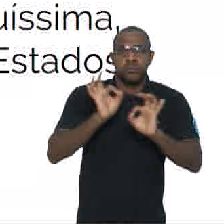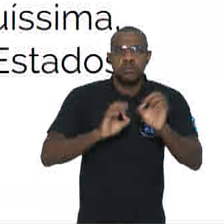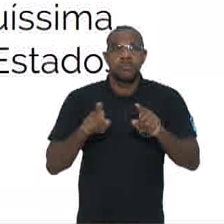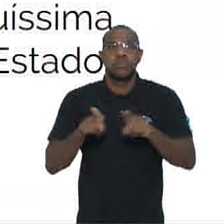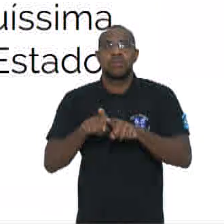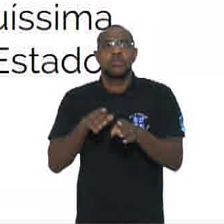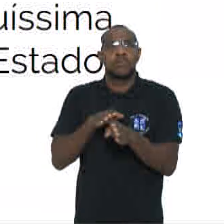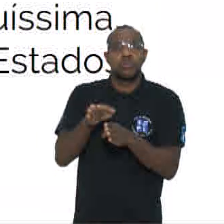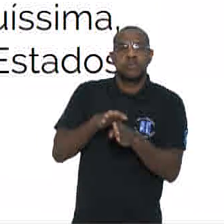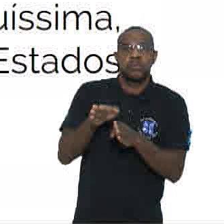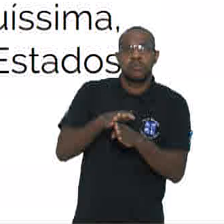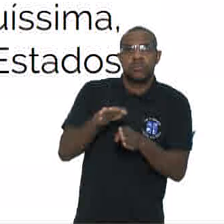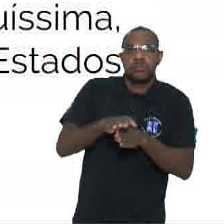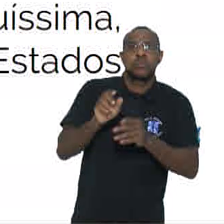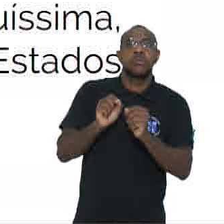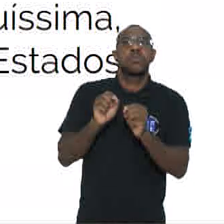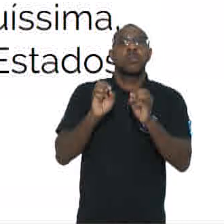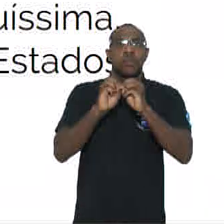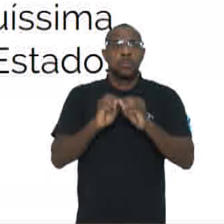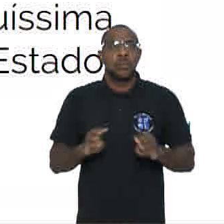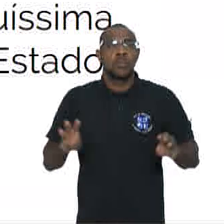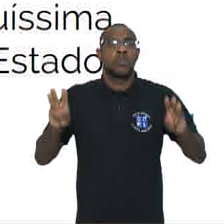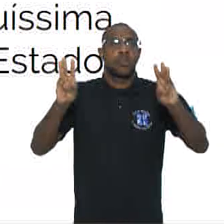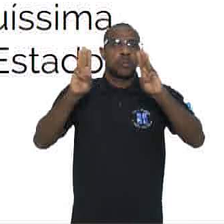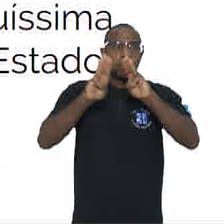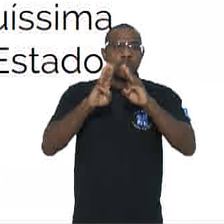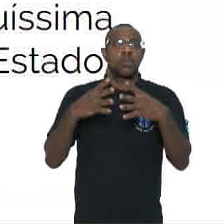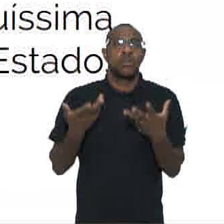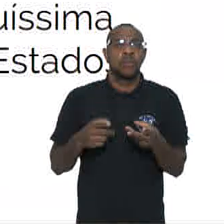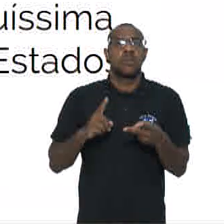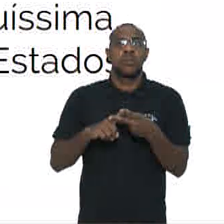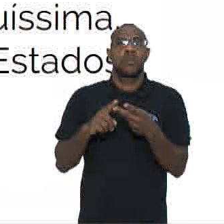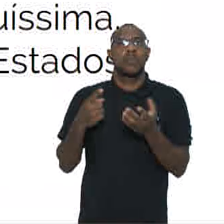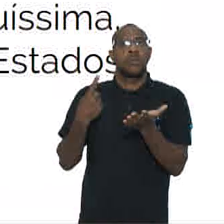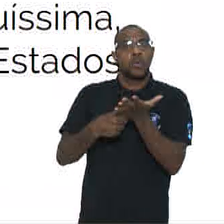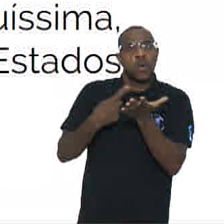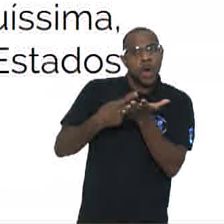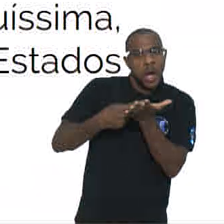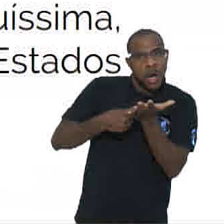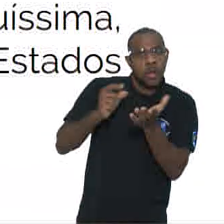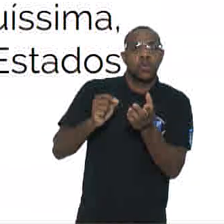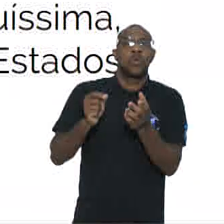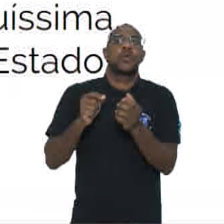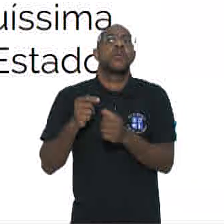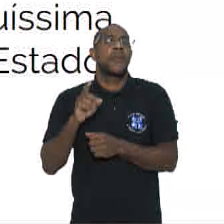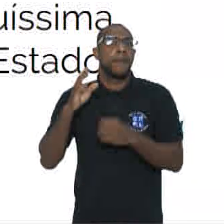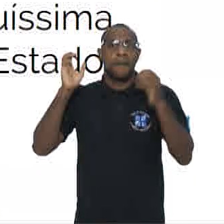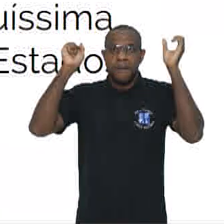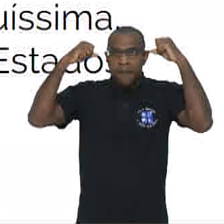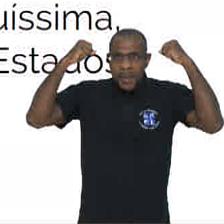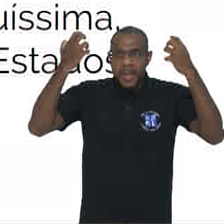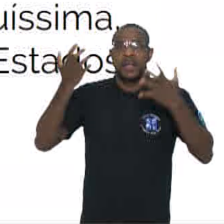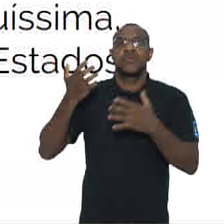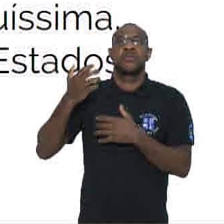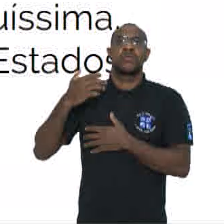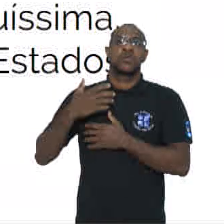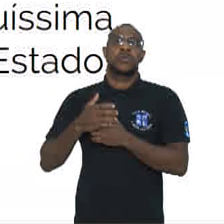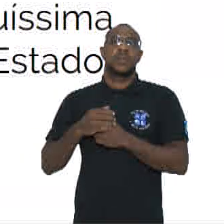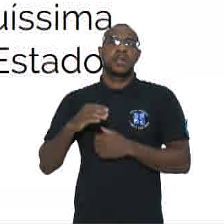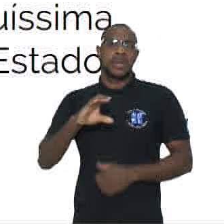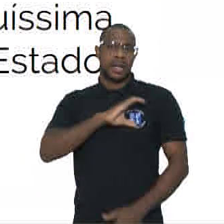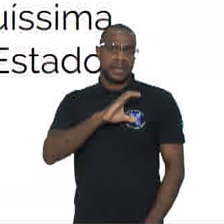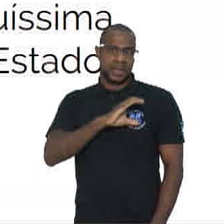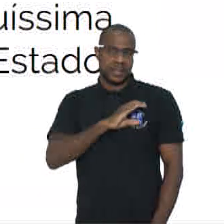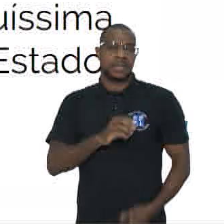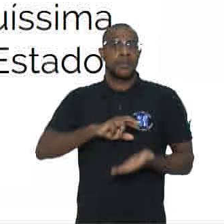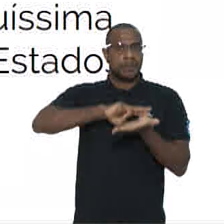Nações Unidas, o Acordo Estados Unidos-México-Canadá, antigo NAFTA, a OTAN, dentre